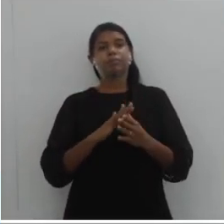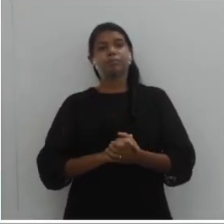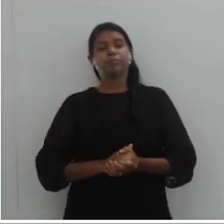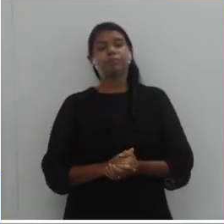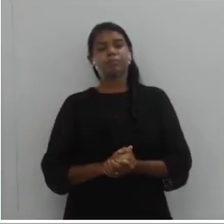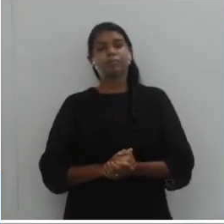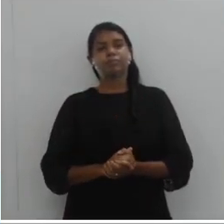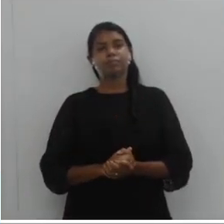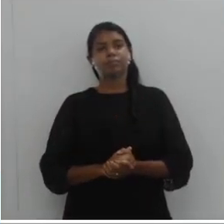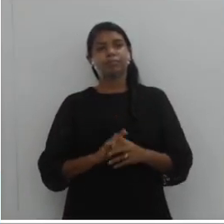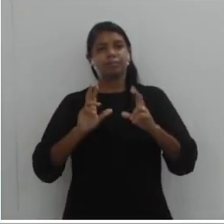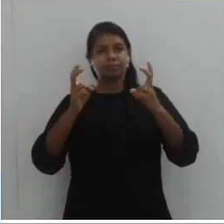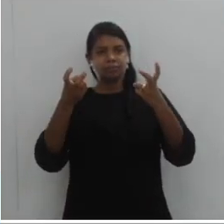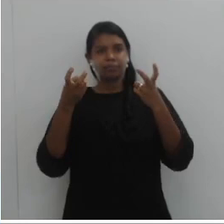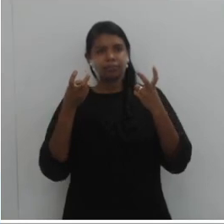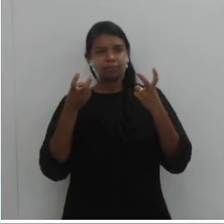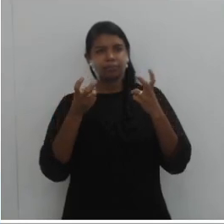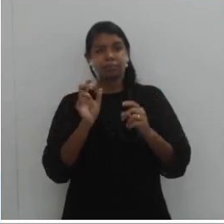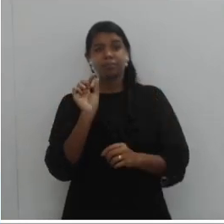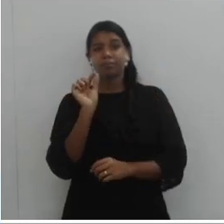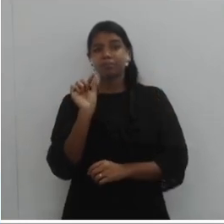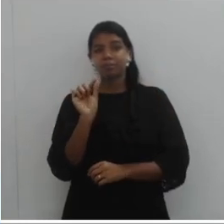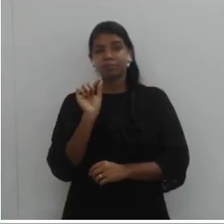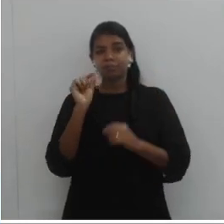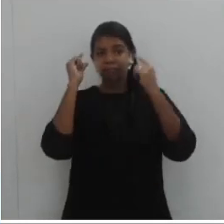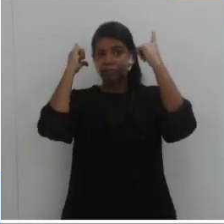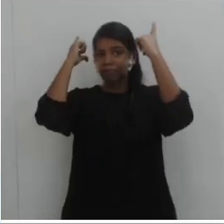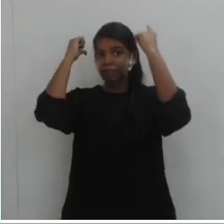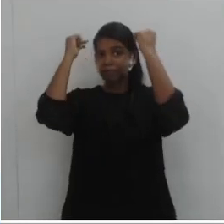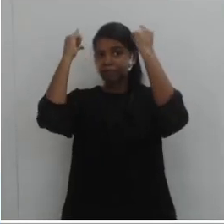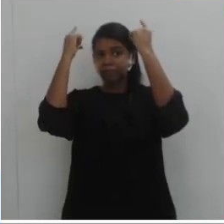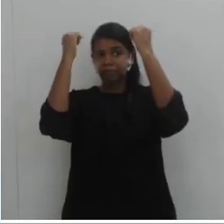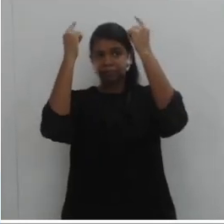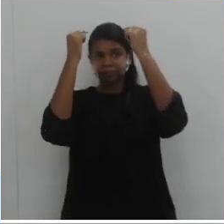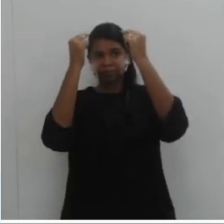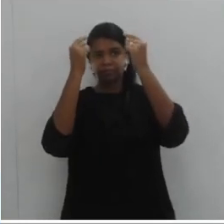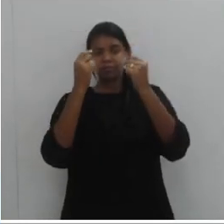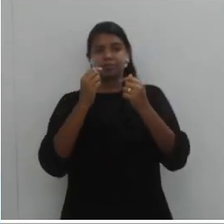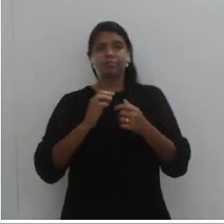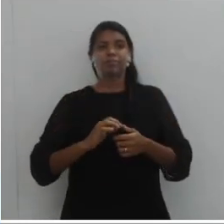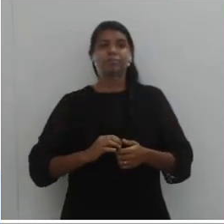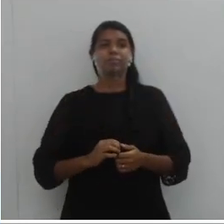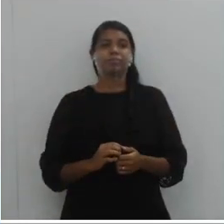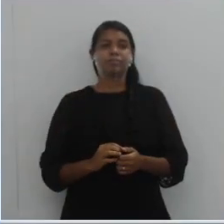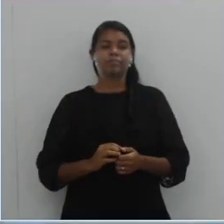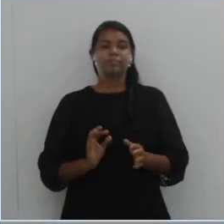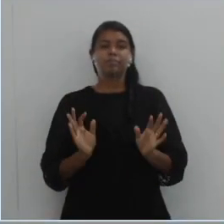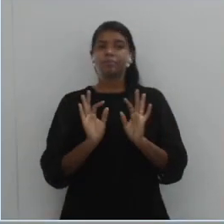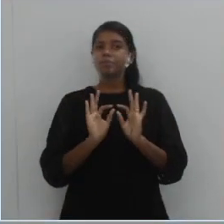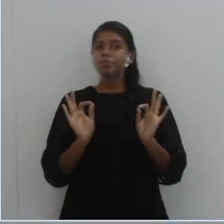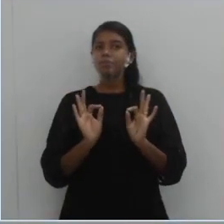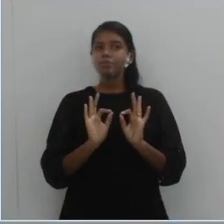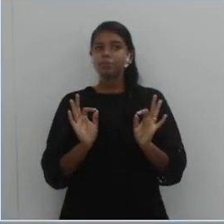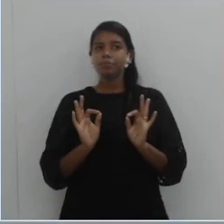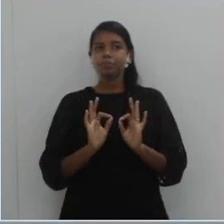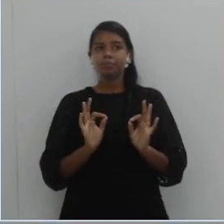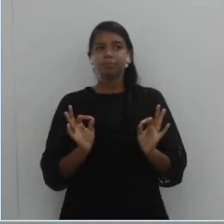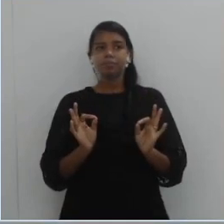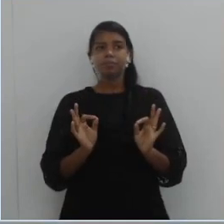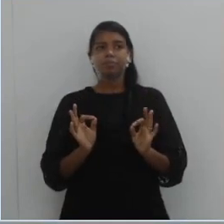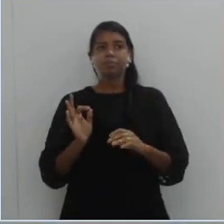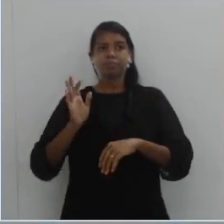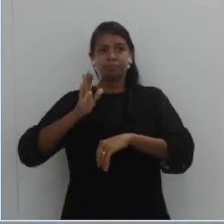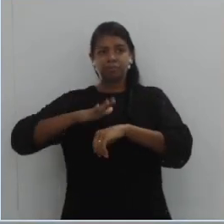Então, observe aqui comigo que a Grécia, ela simplesmente é